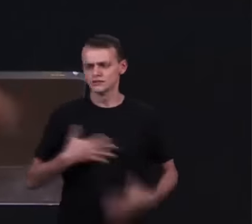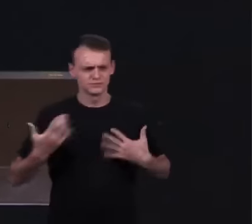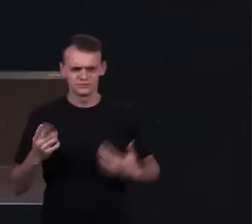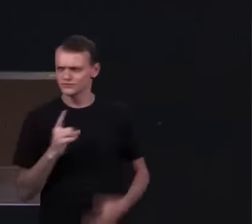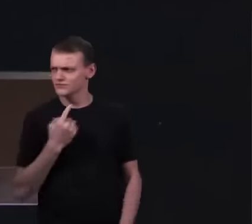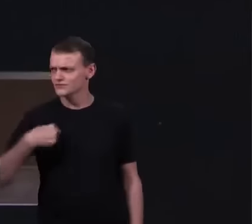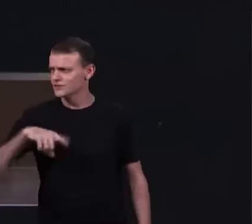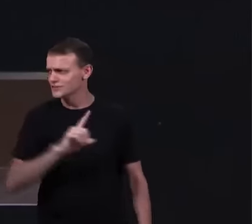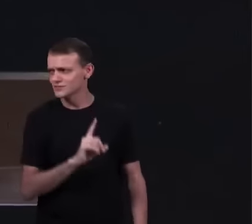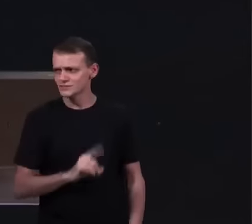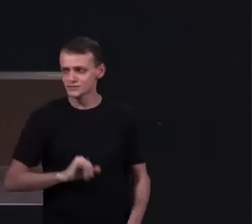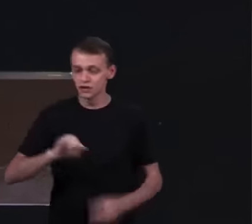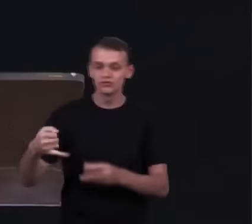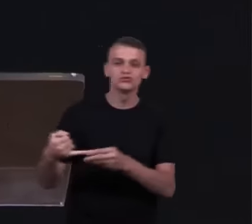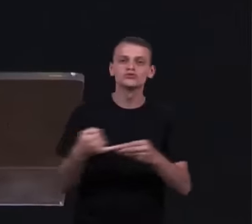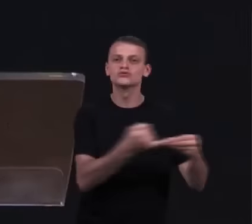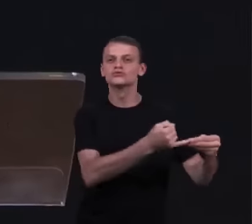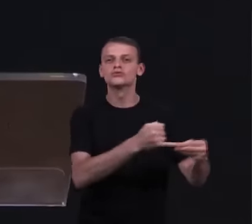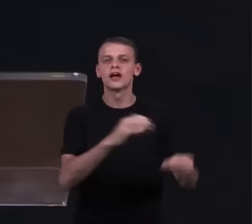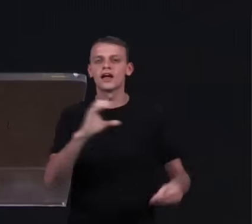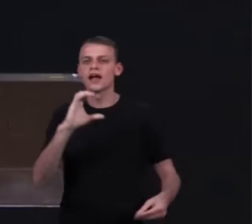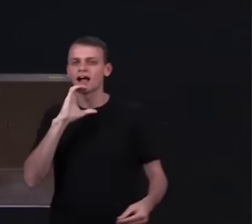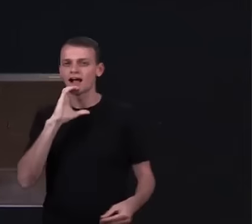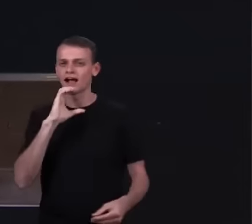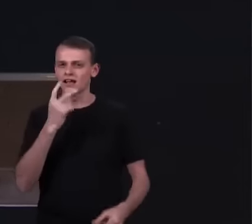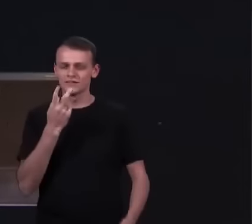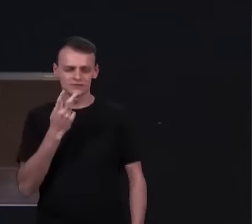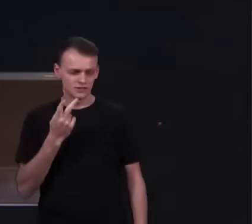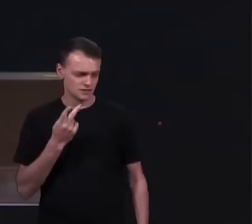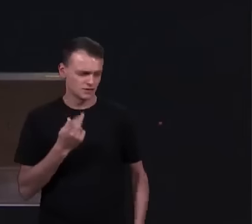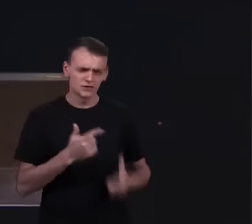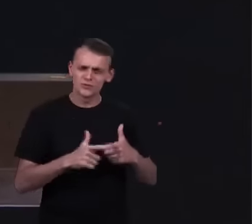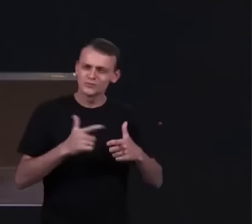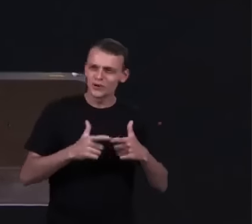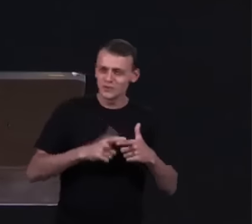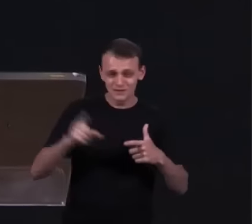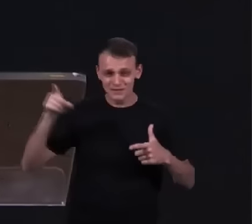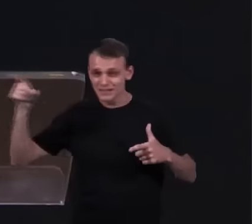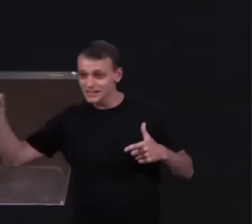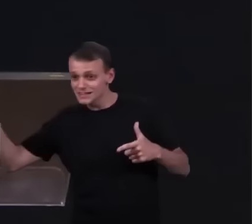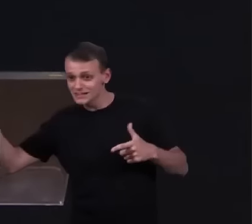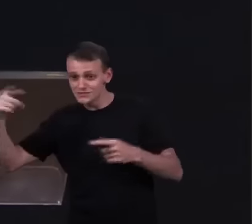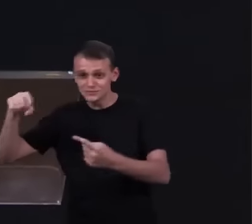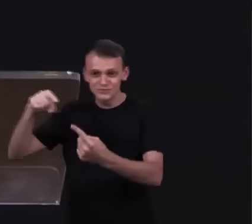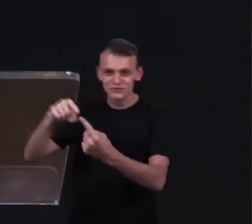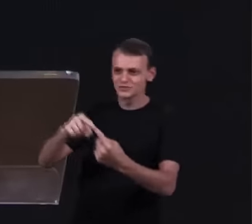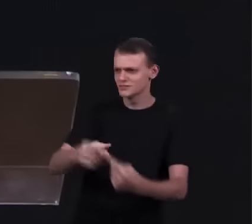Então Josué e Caleb disse: esses problemas que estão lá são o nosso pão.